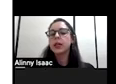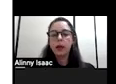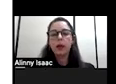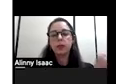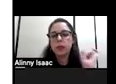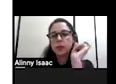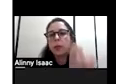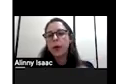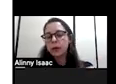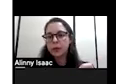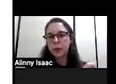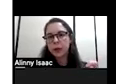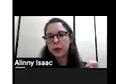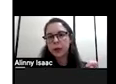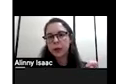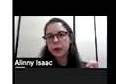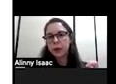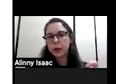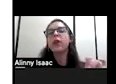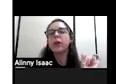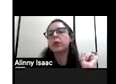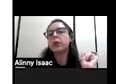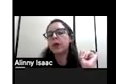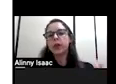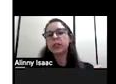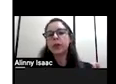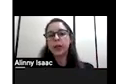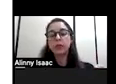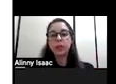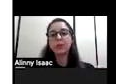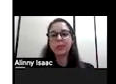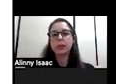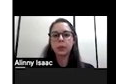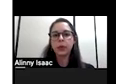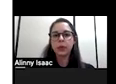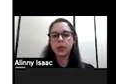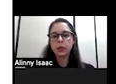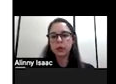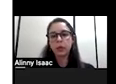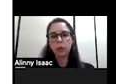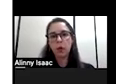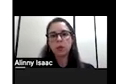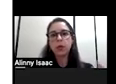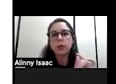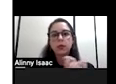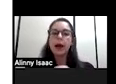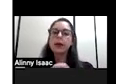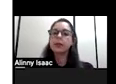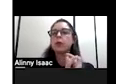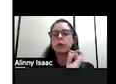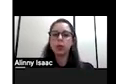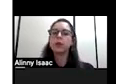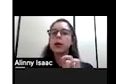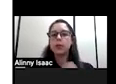de ok, eu estou tendo um aumento da fosforilação do F2-alfa, então eu estou levando a uma redução da síntese proteica nesses camundongos. Será